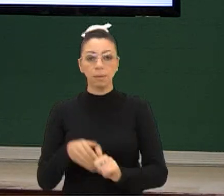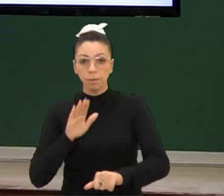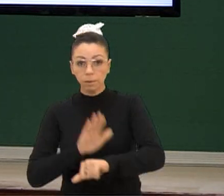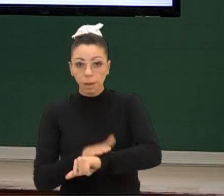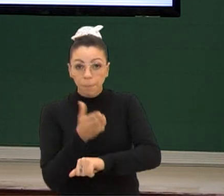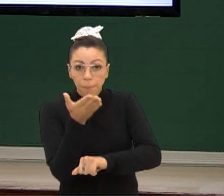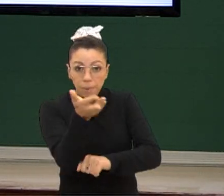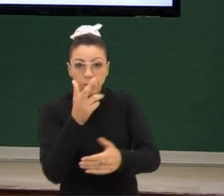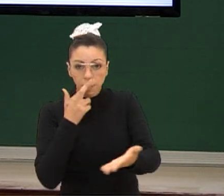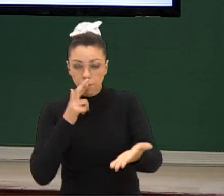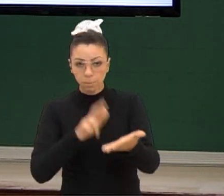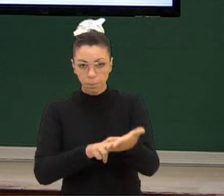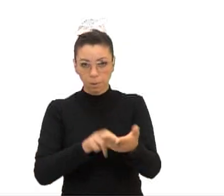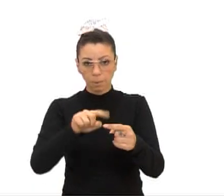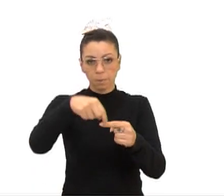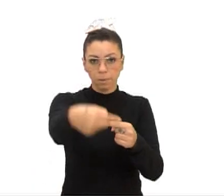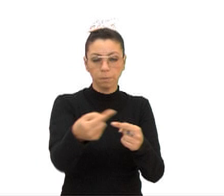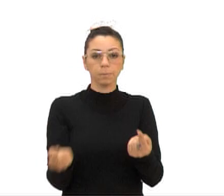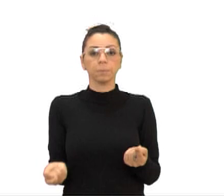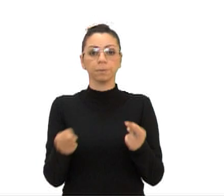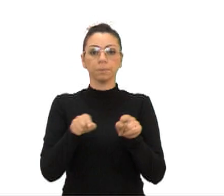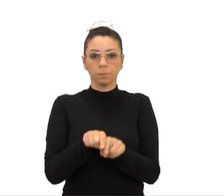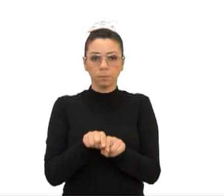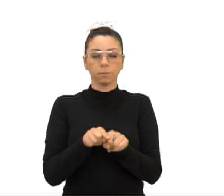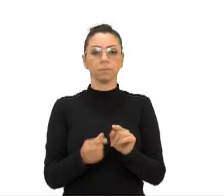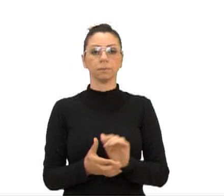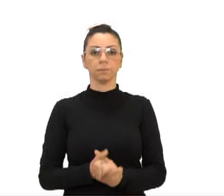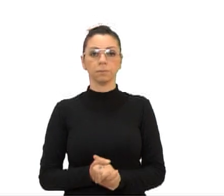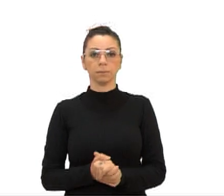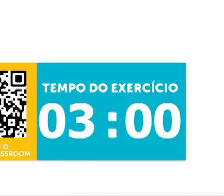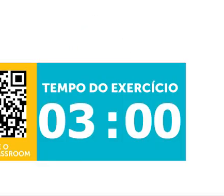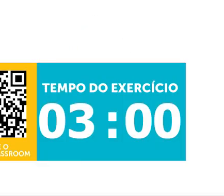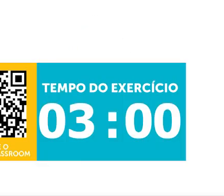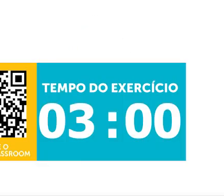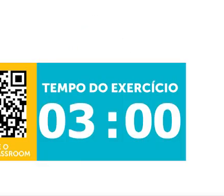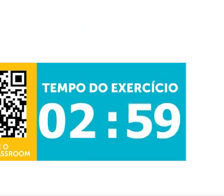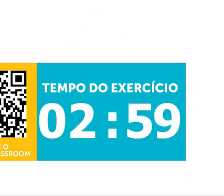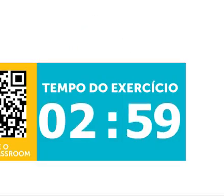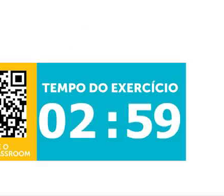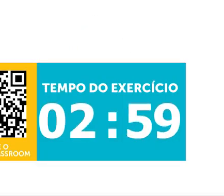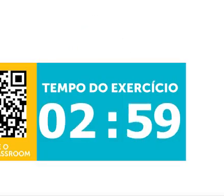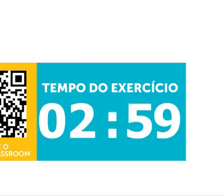tempo para vocês responderem essa questão e volto para a gente continuar conversando.